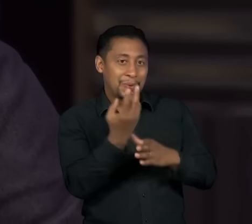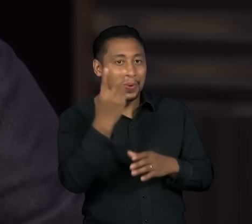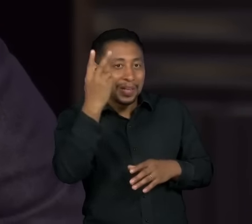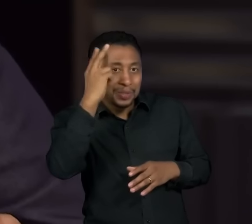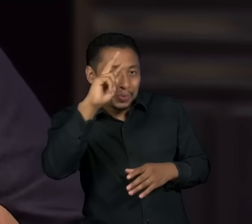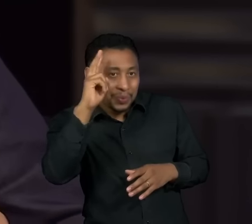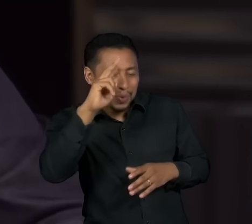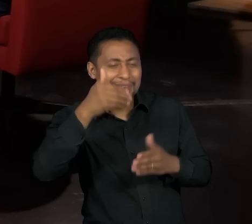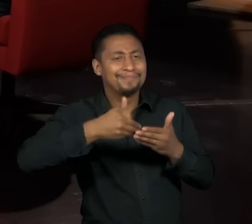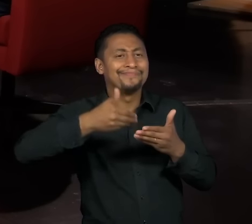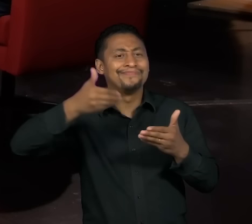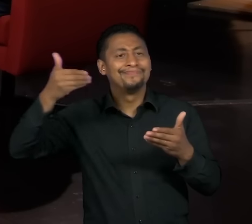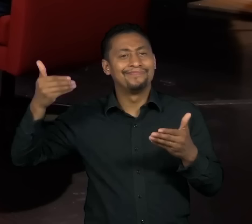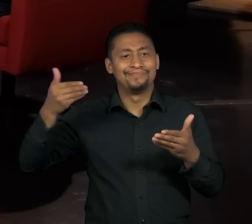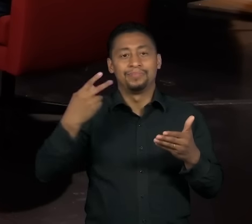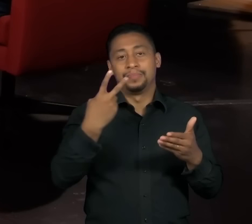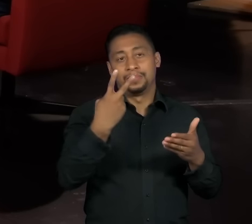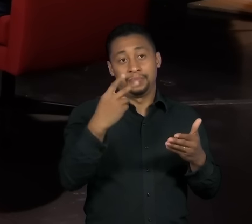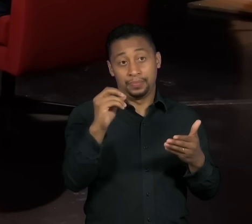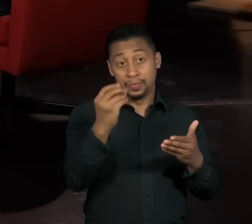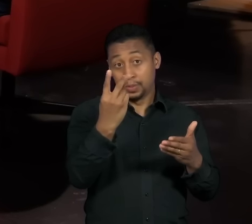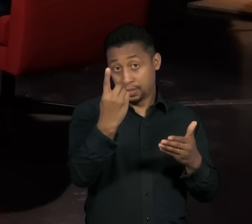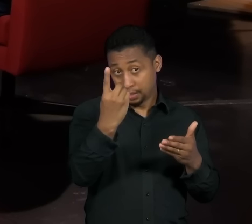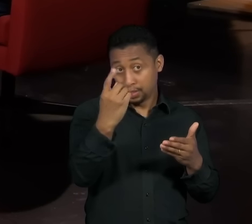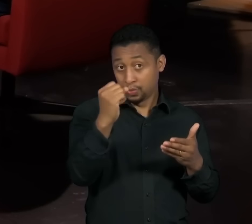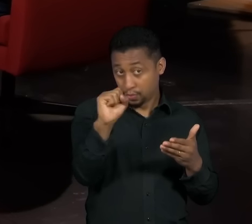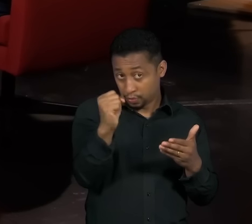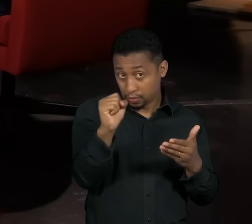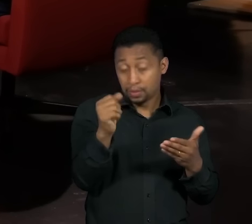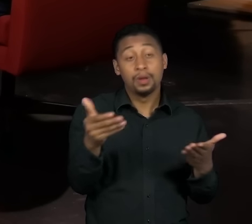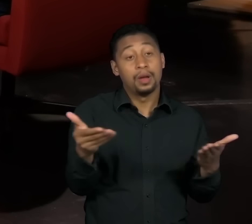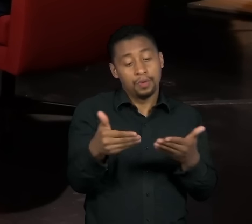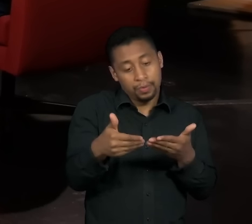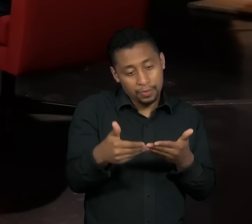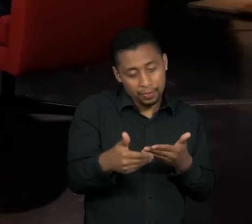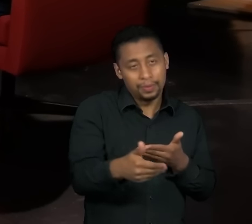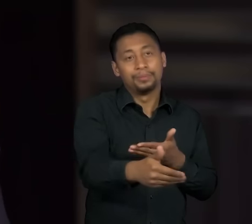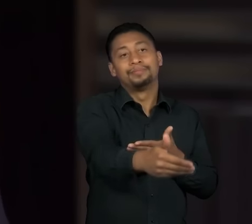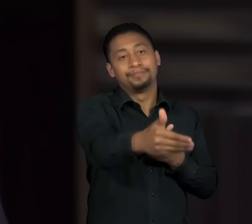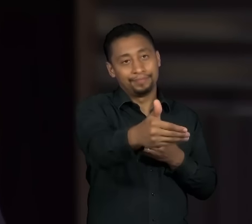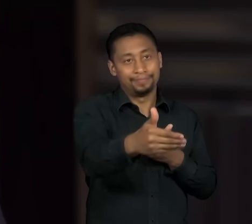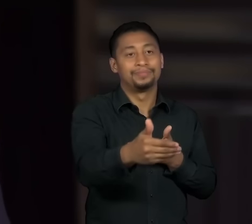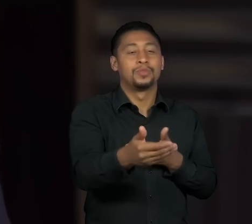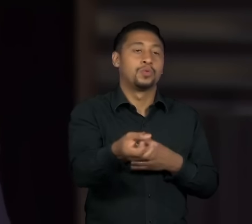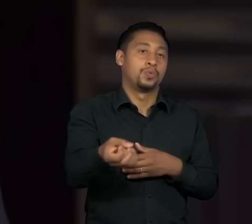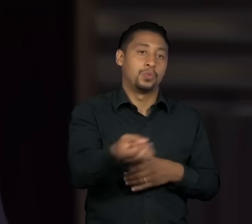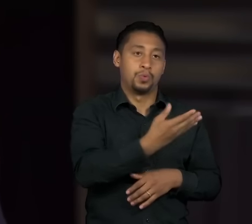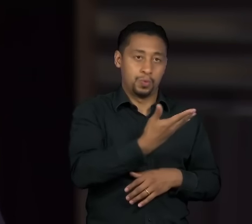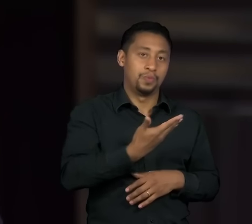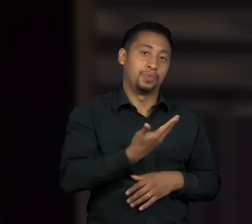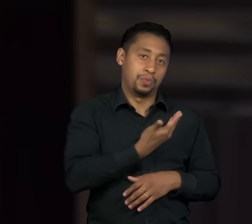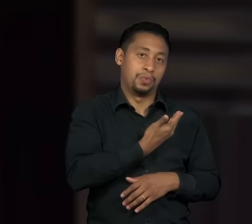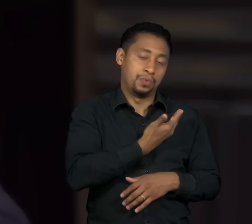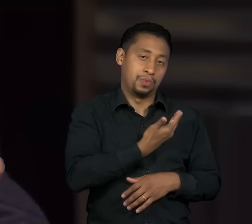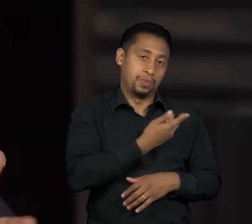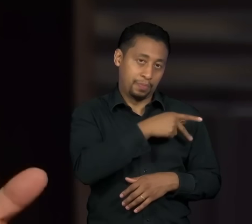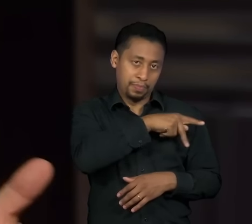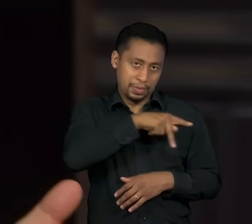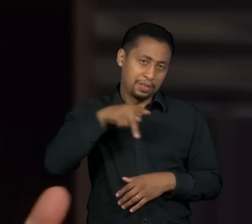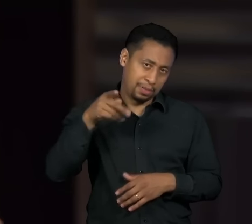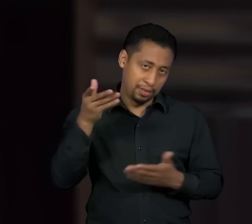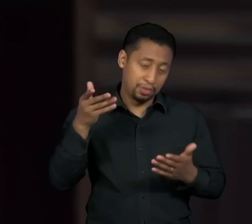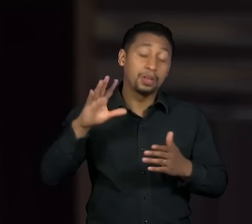eleição de 18, e agora a gente está saindo de uma outra eleição, onde o Nordeste foi